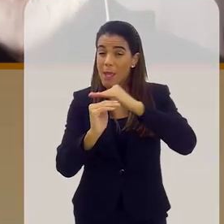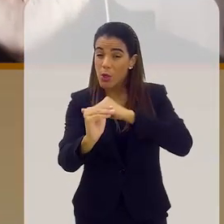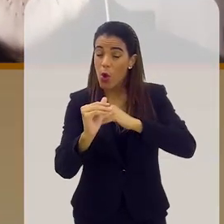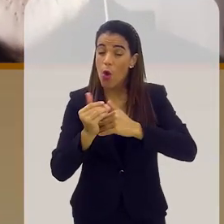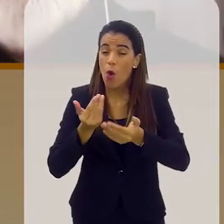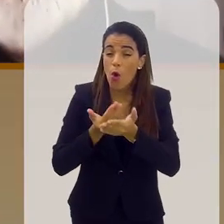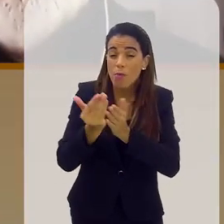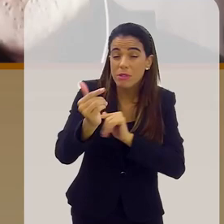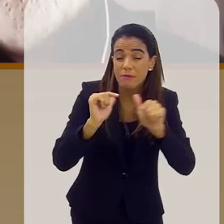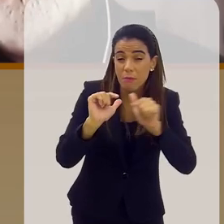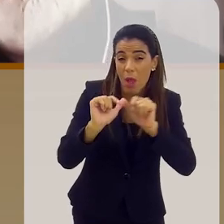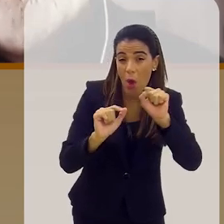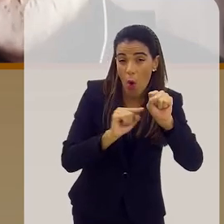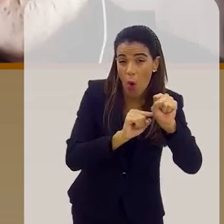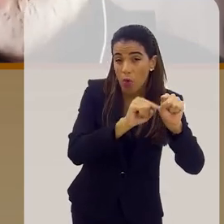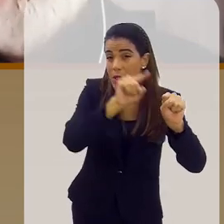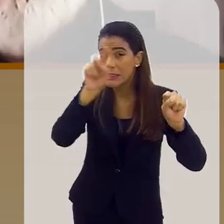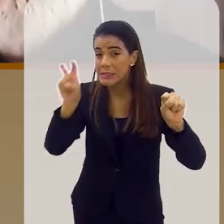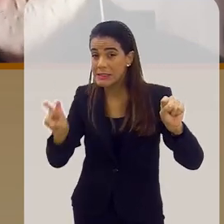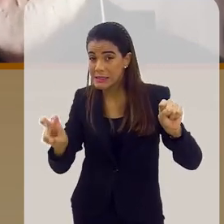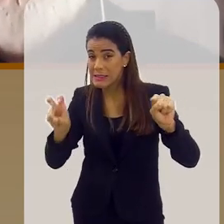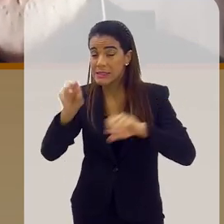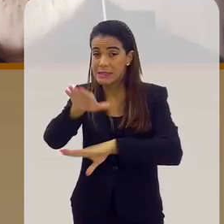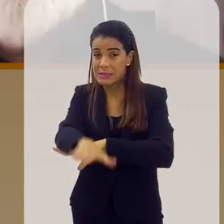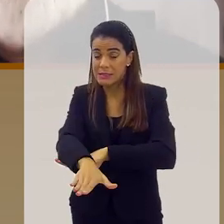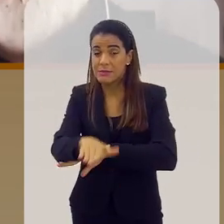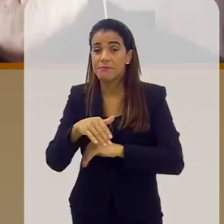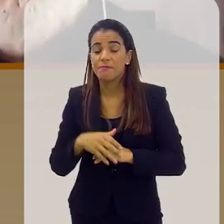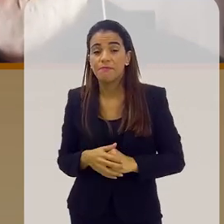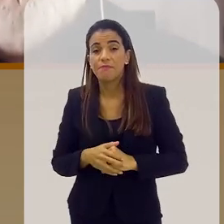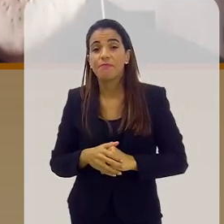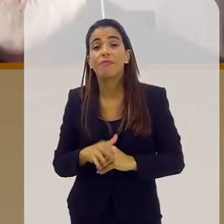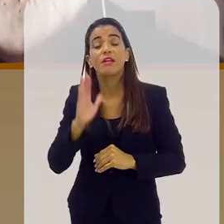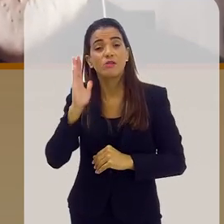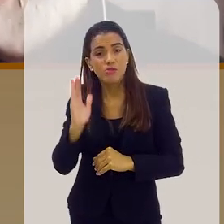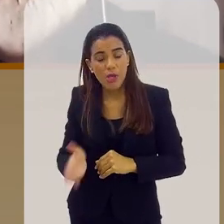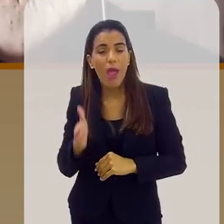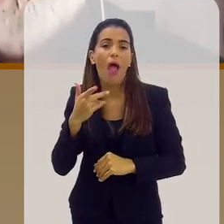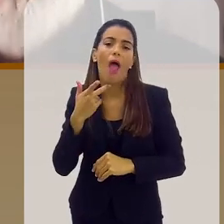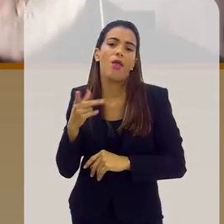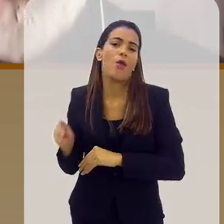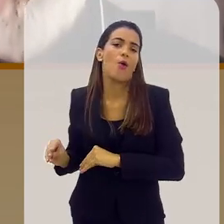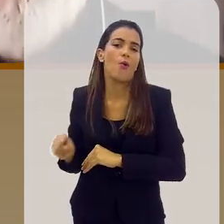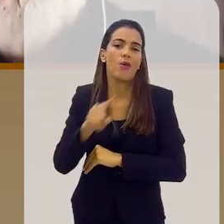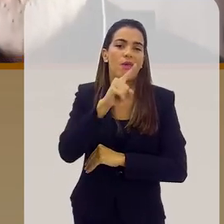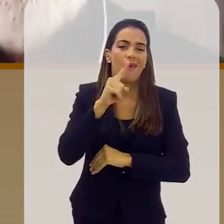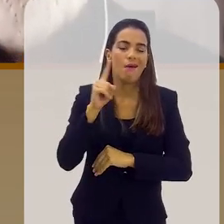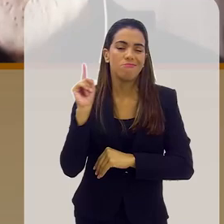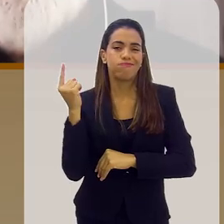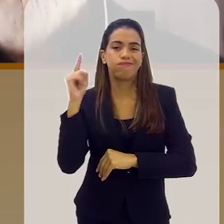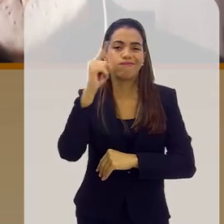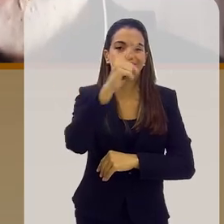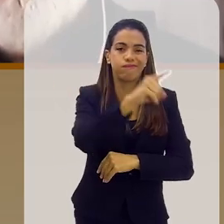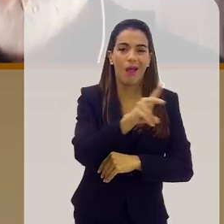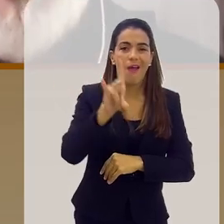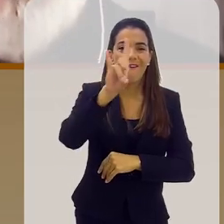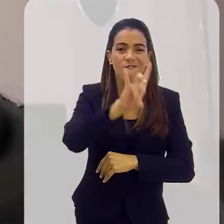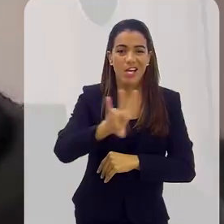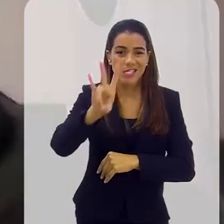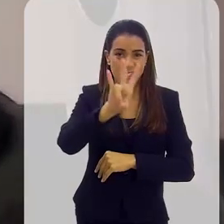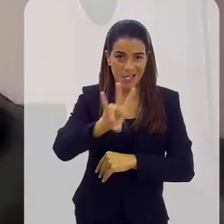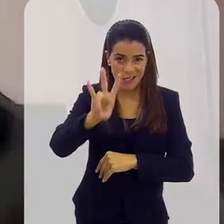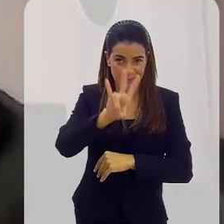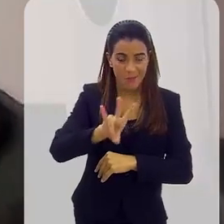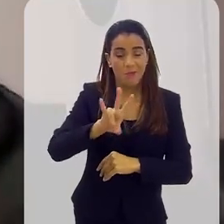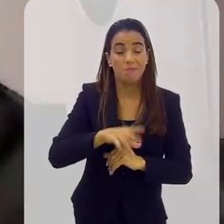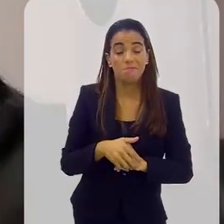de 8 da manhã até às 17h30, e a partir daí eu ia para o barracão da Vila Isabel, e o presidente já era o